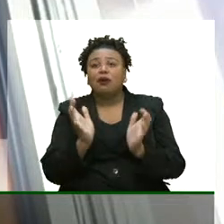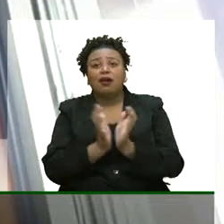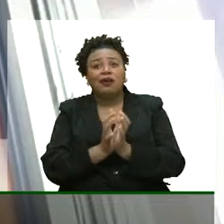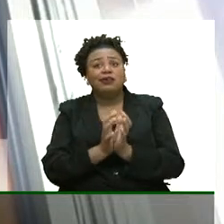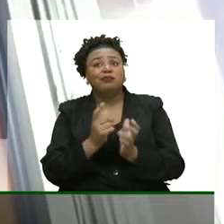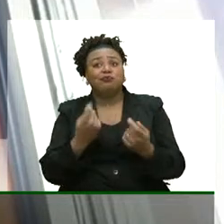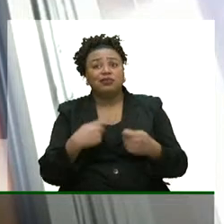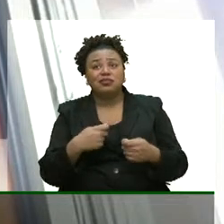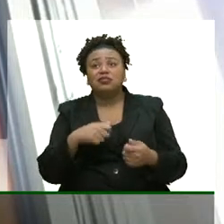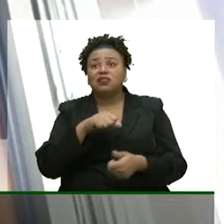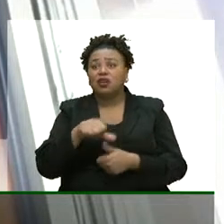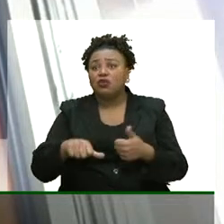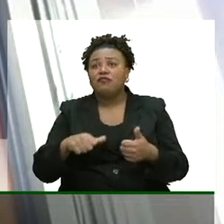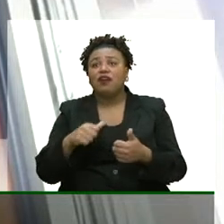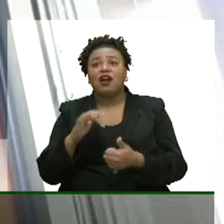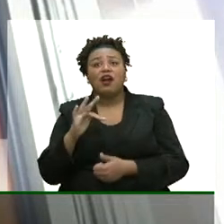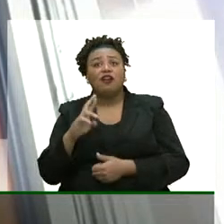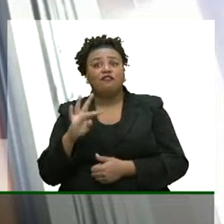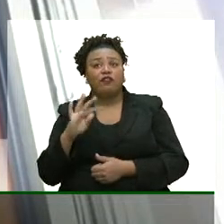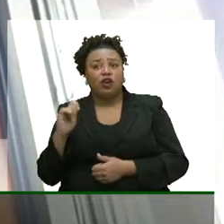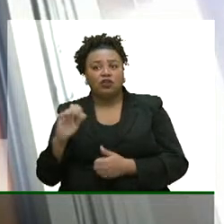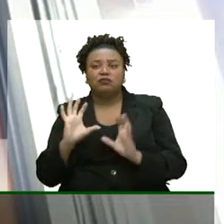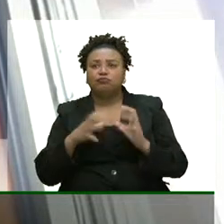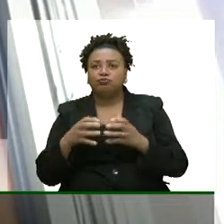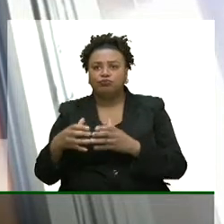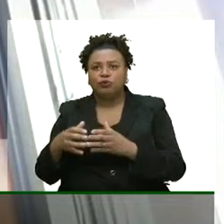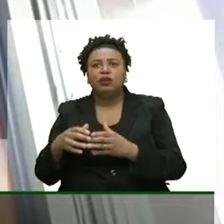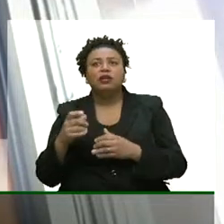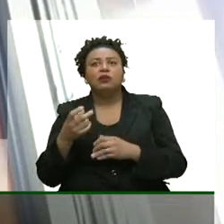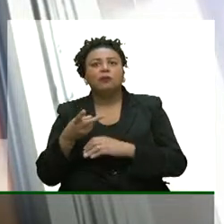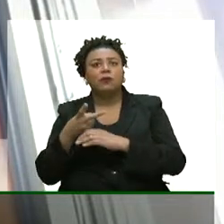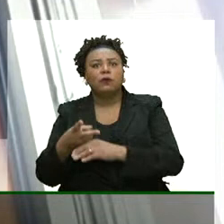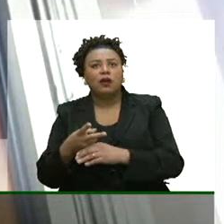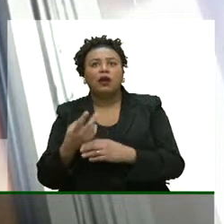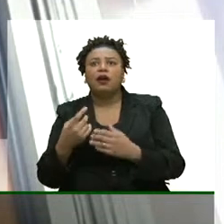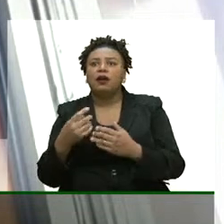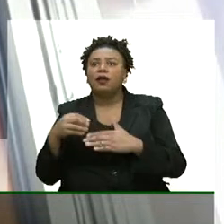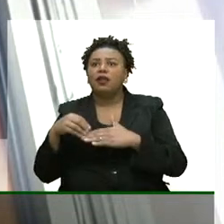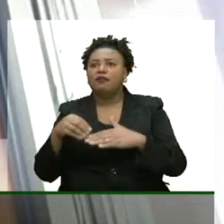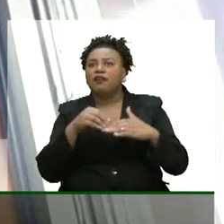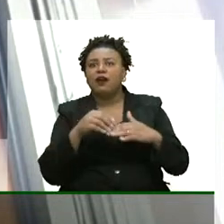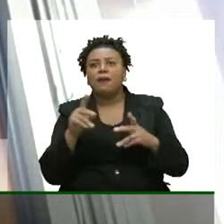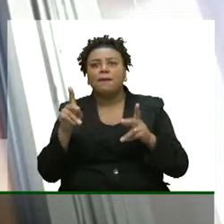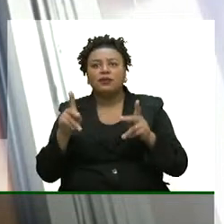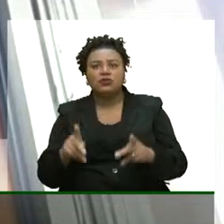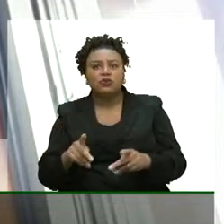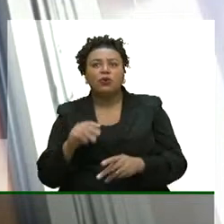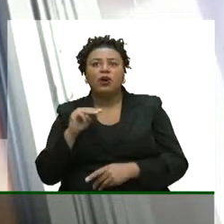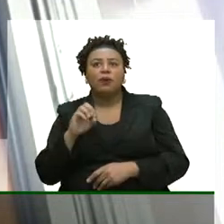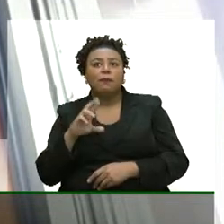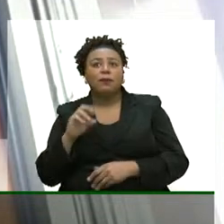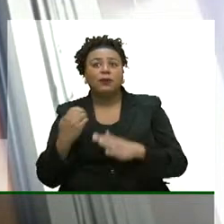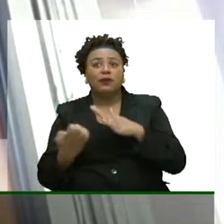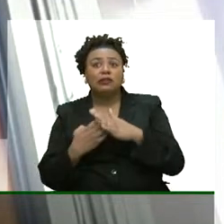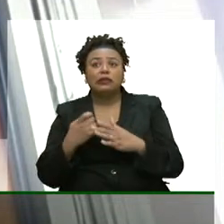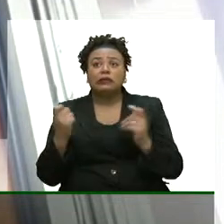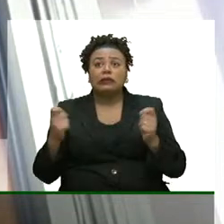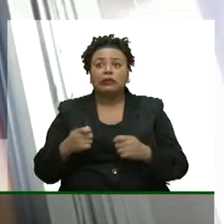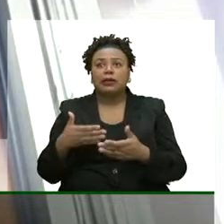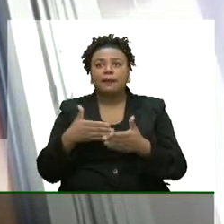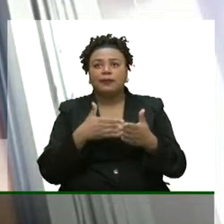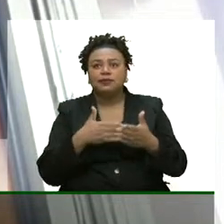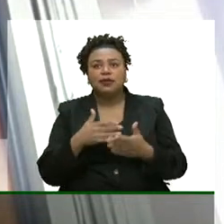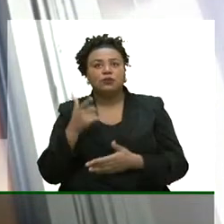capital que precisa renovar periodicamente sua frota e povoado por operadores de pequeno porte, pessoas físicas ou microempresas, com limitada capacidade financeira para suportar o